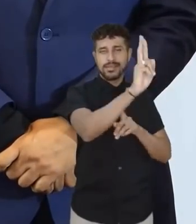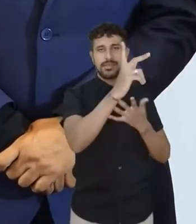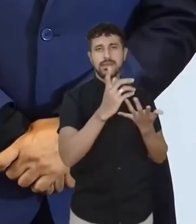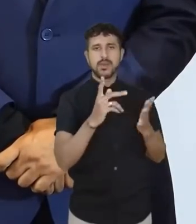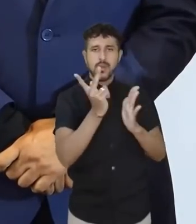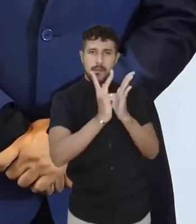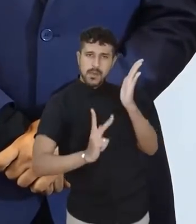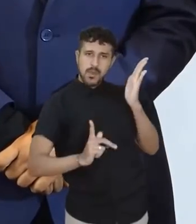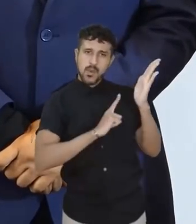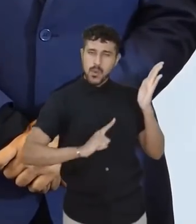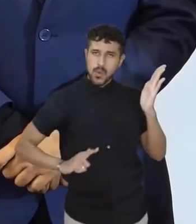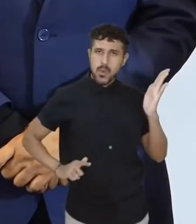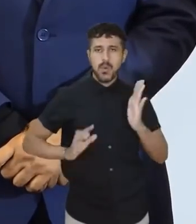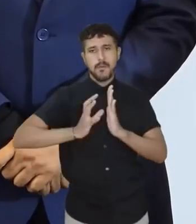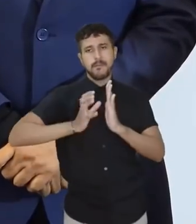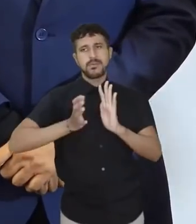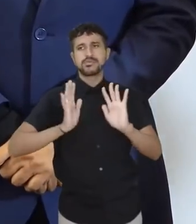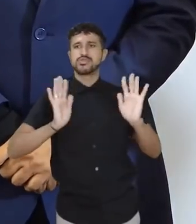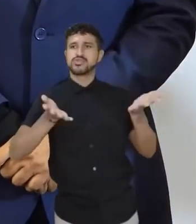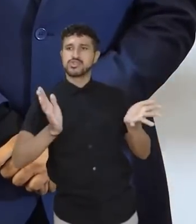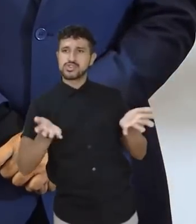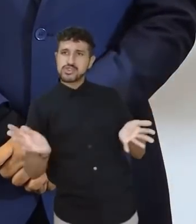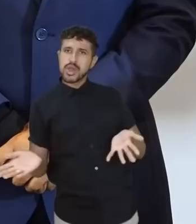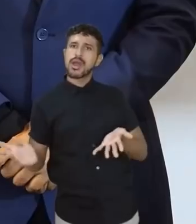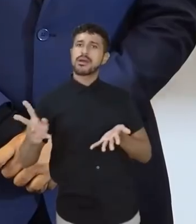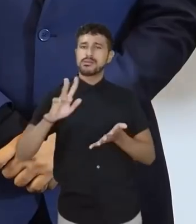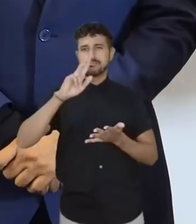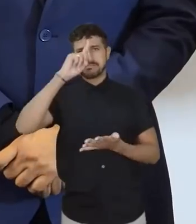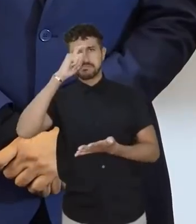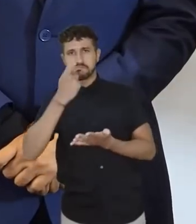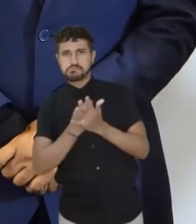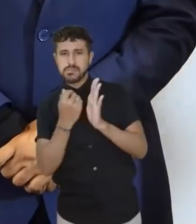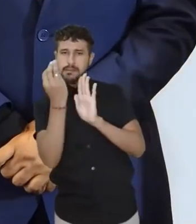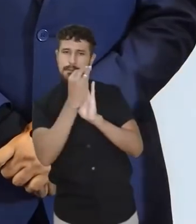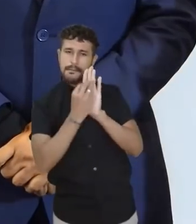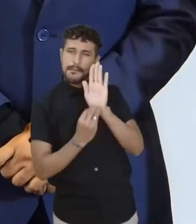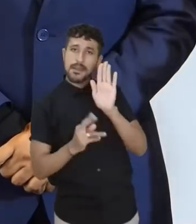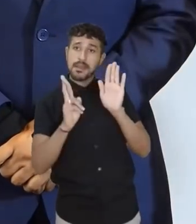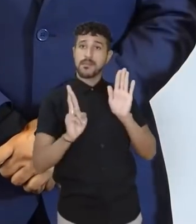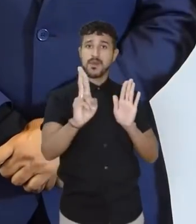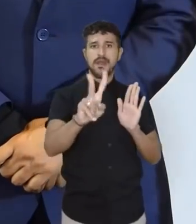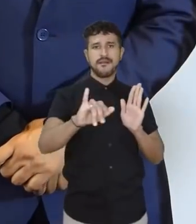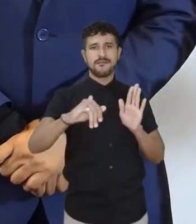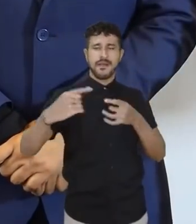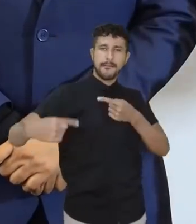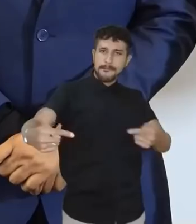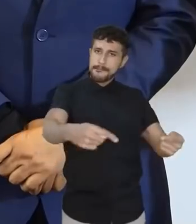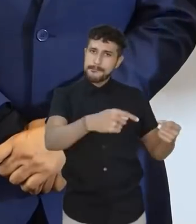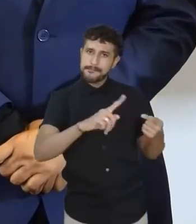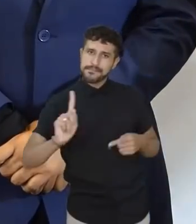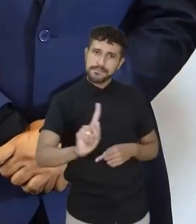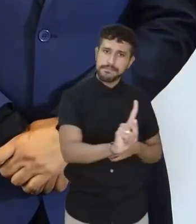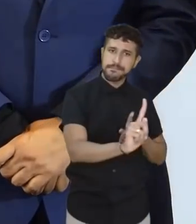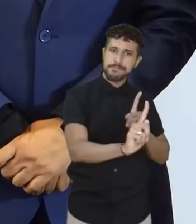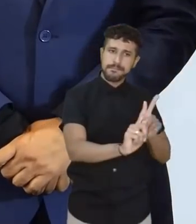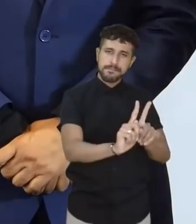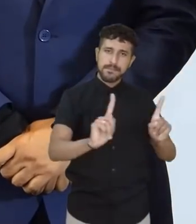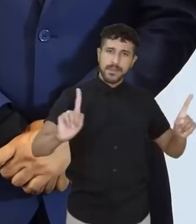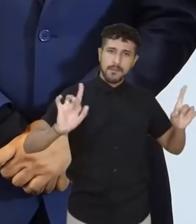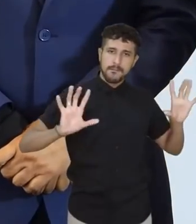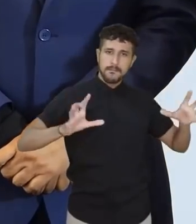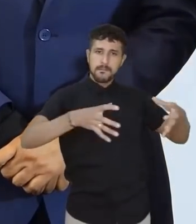os partidos já encaminharam quem são os seus responsáveis para fazer o debate sobre o plano de governo